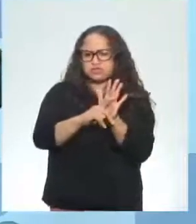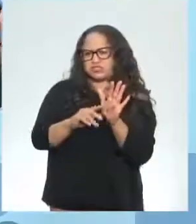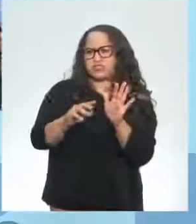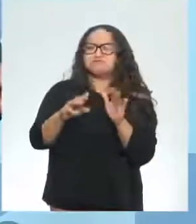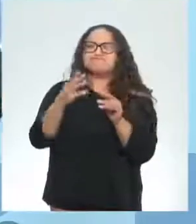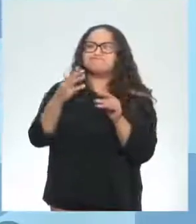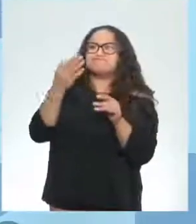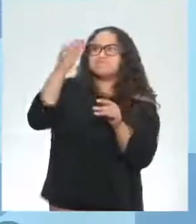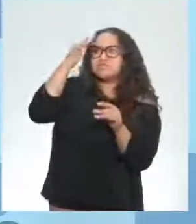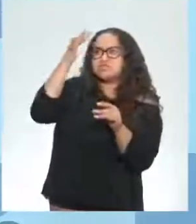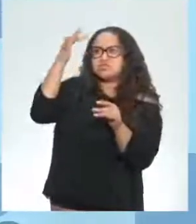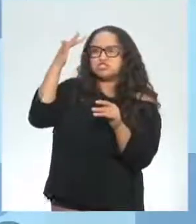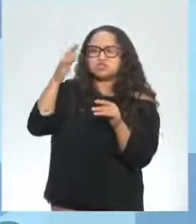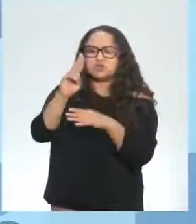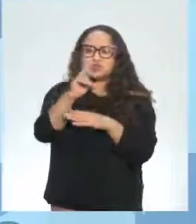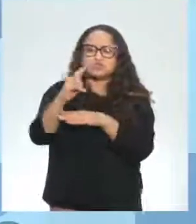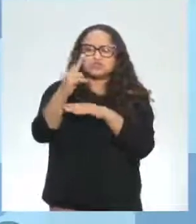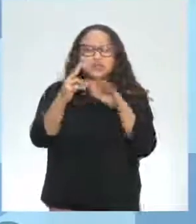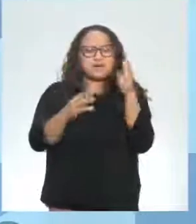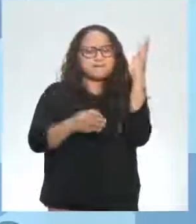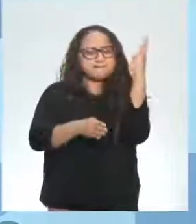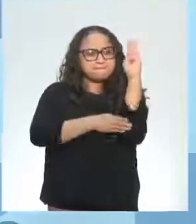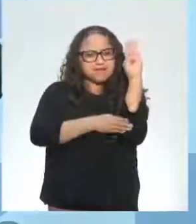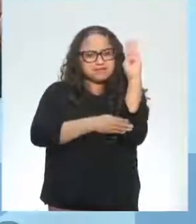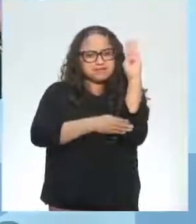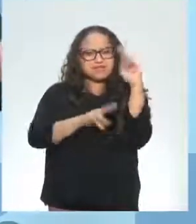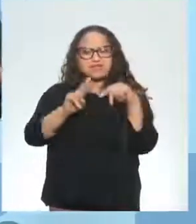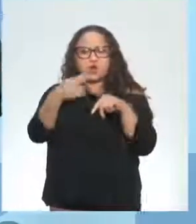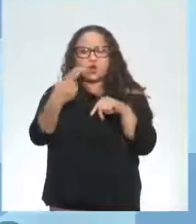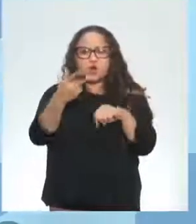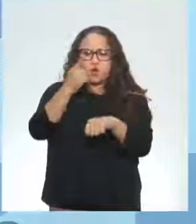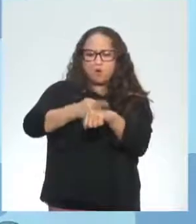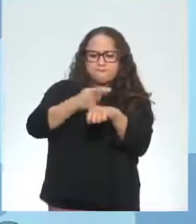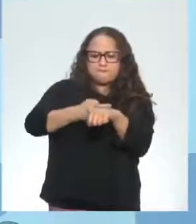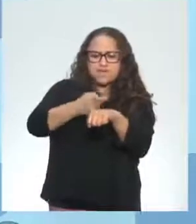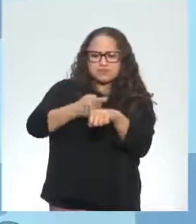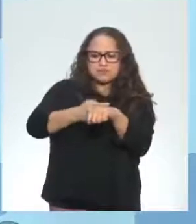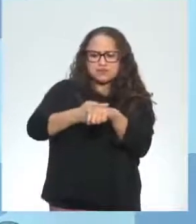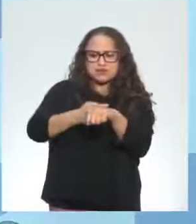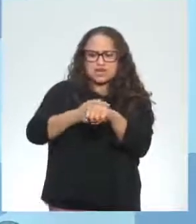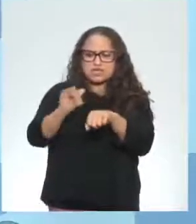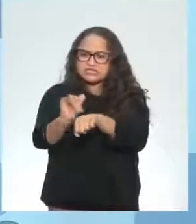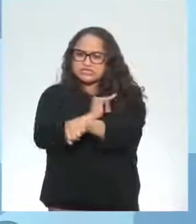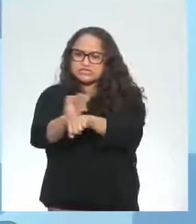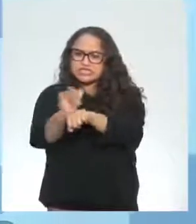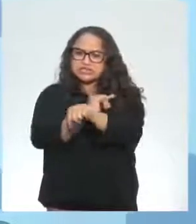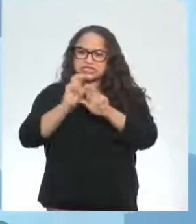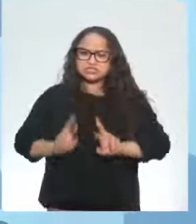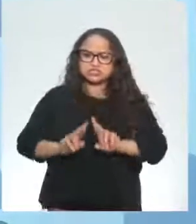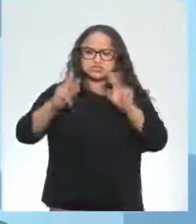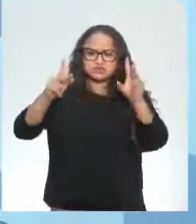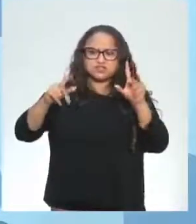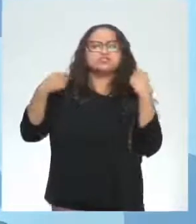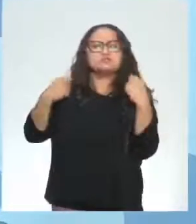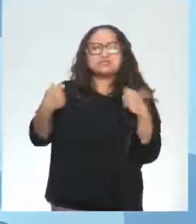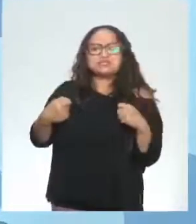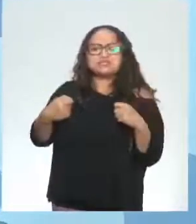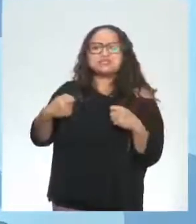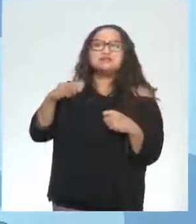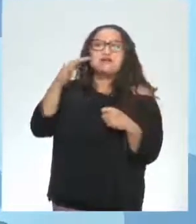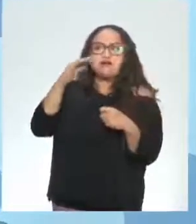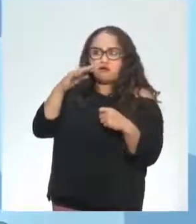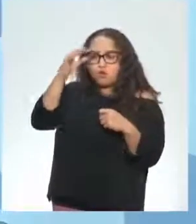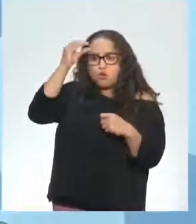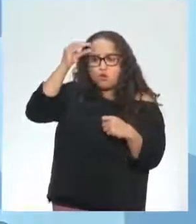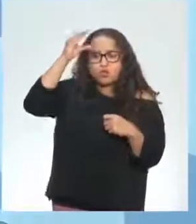invés de utilizar mármore ou pedra. Tá? Ele vai usar uma técnica diferenciada. Então, ele tem que ter todo um conhecimento, um arcabouço de